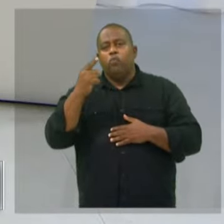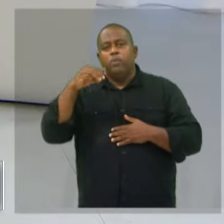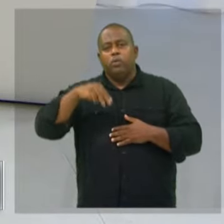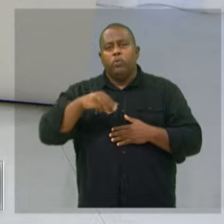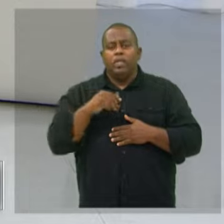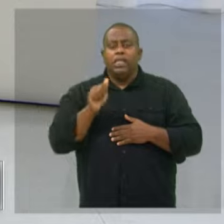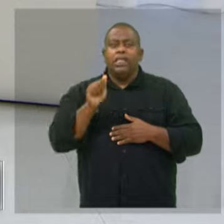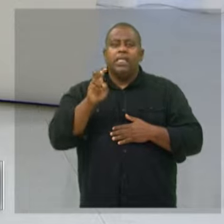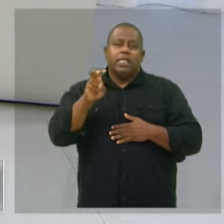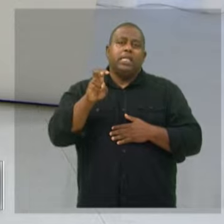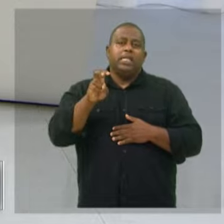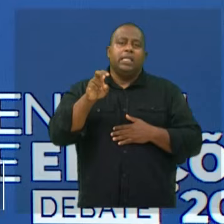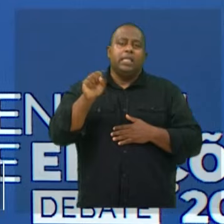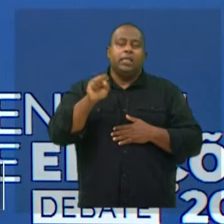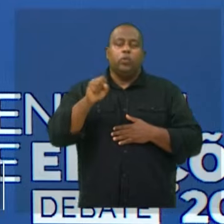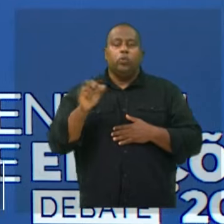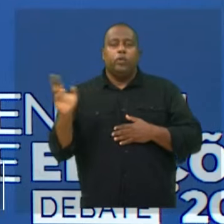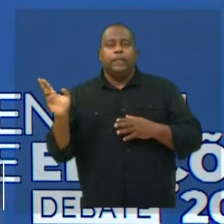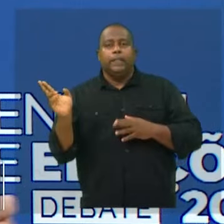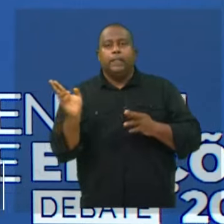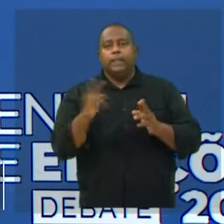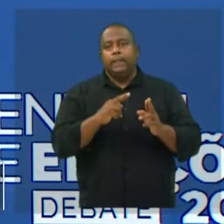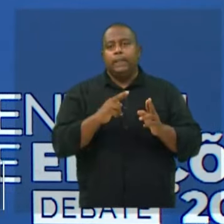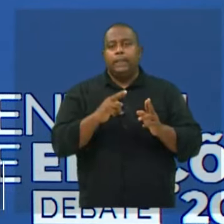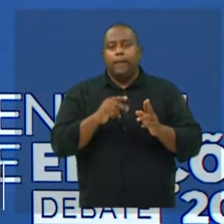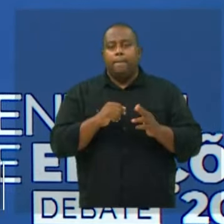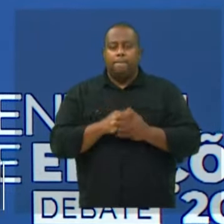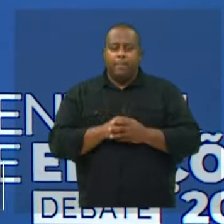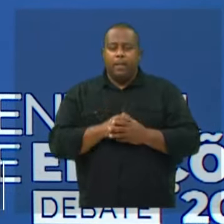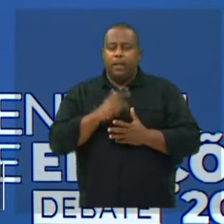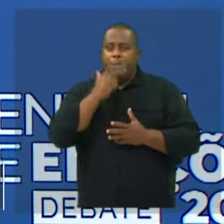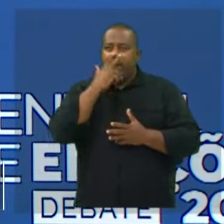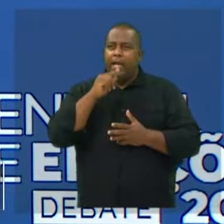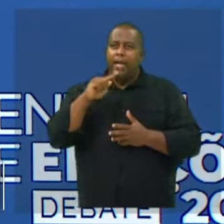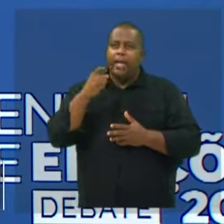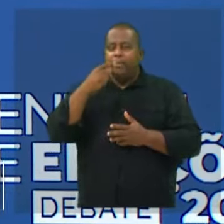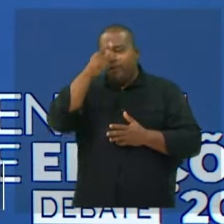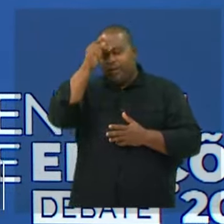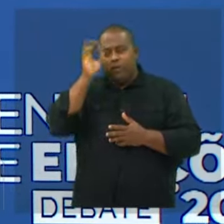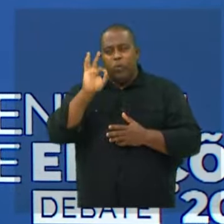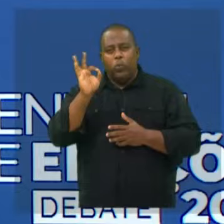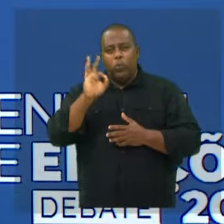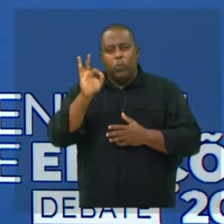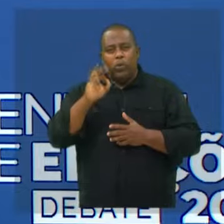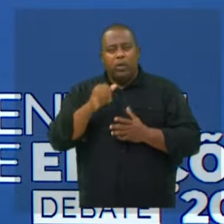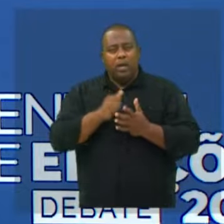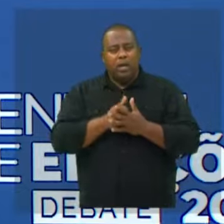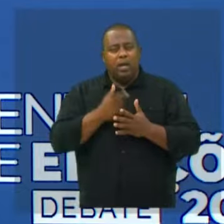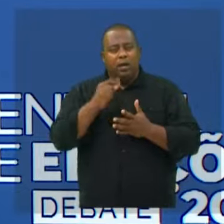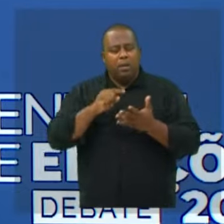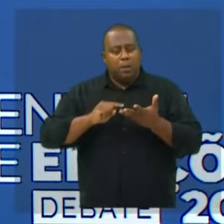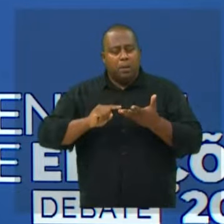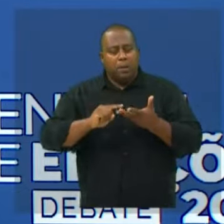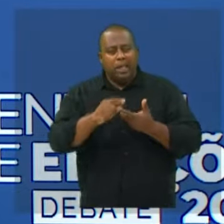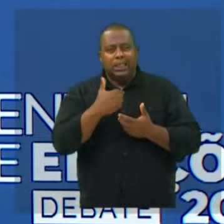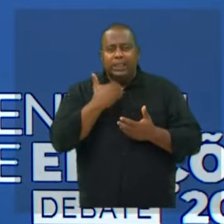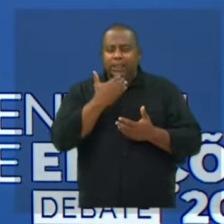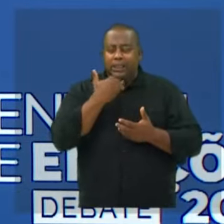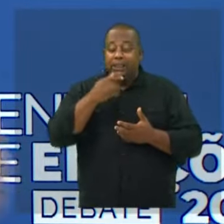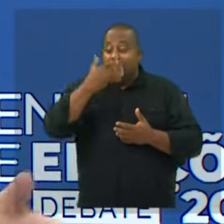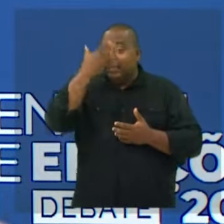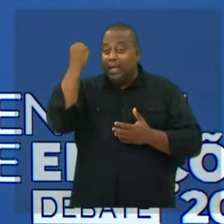segundos para sua réplica parece que meu adversário nunca foi Prefeito fala como se novidade fosse esquece que quando foi